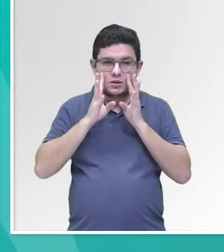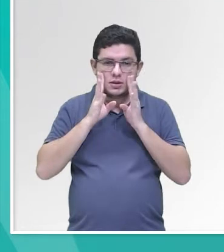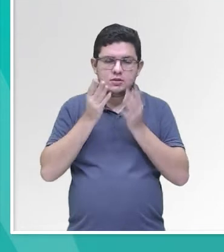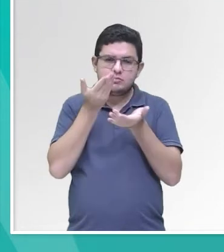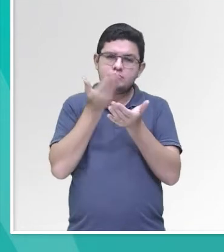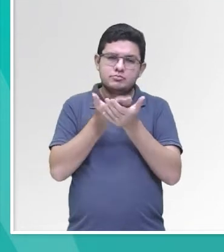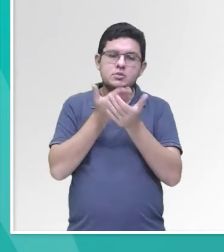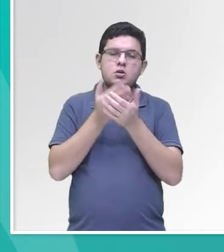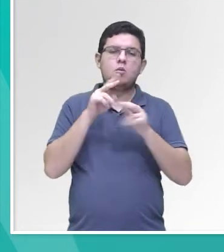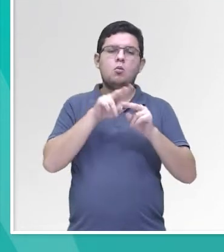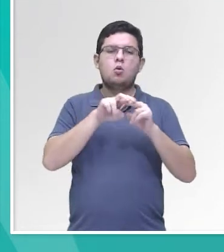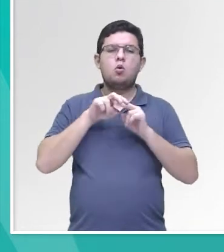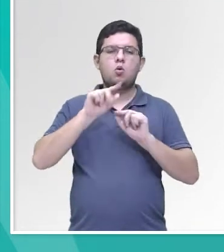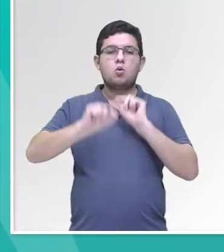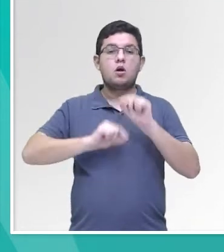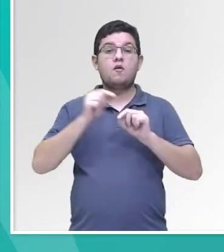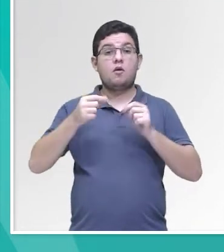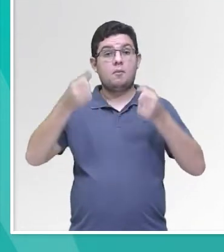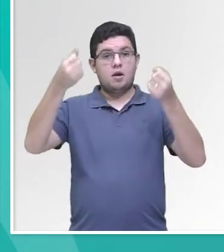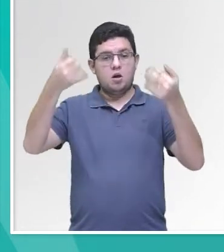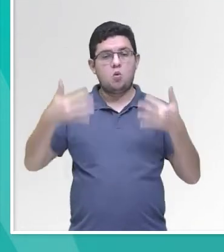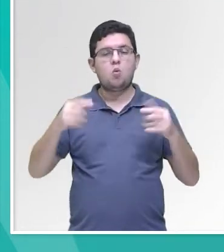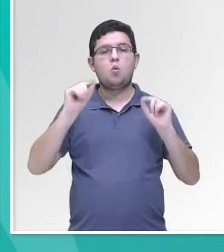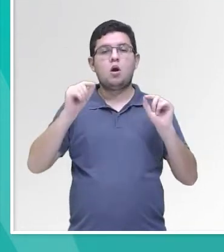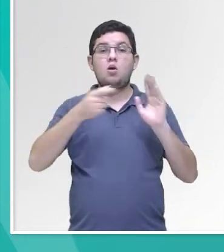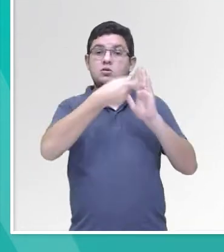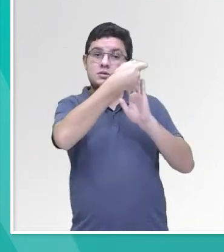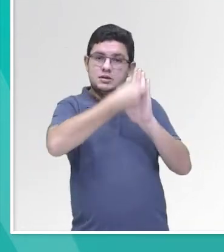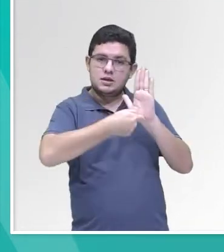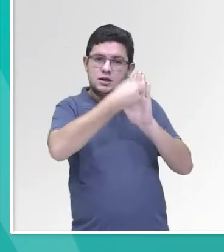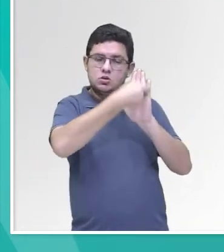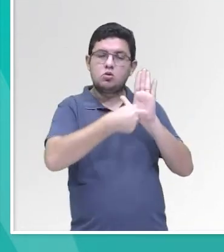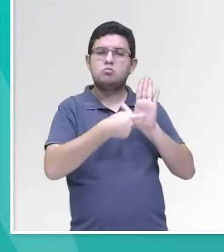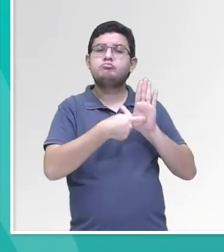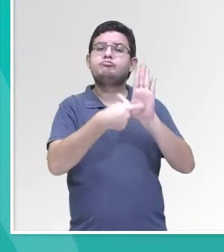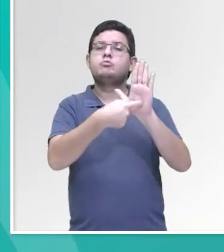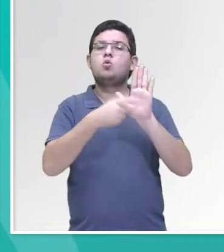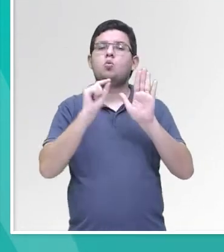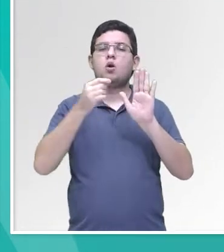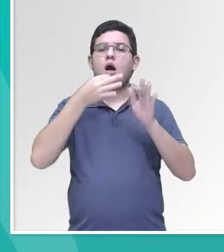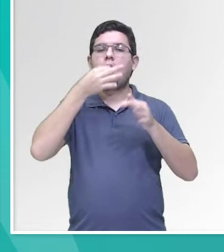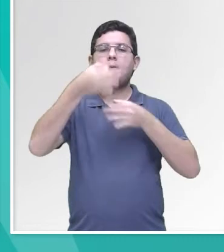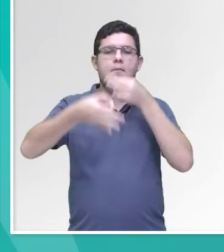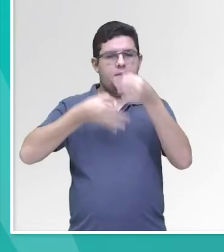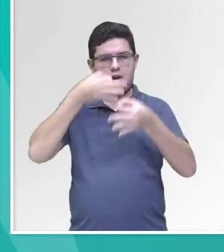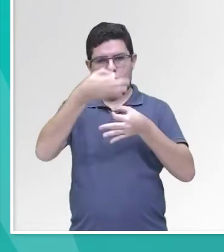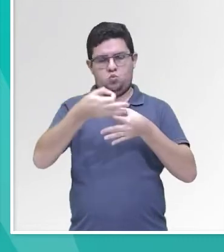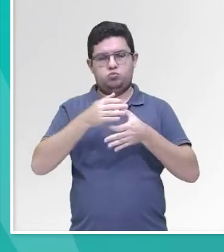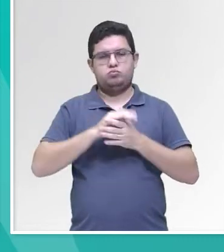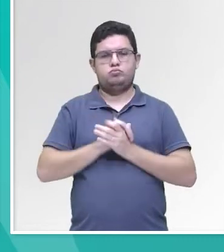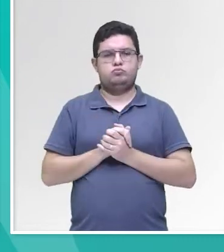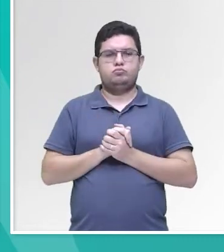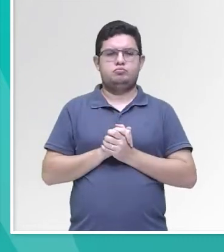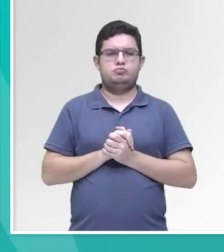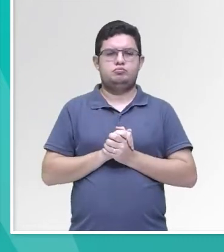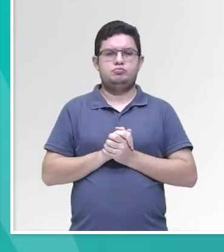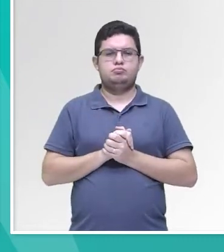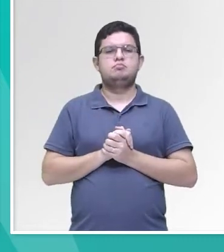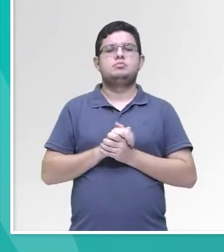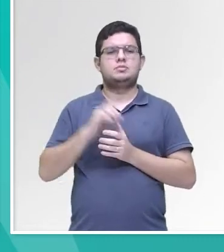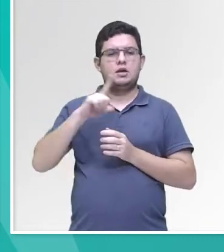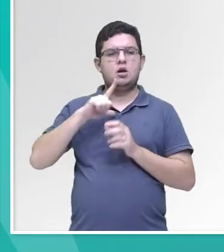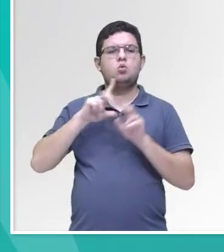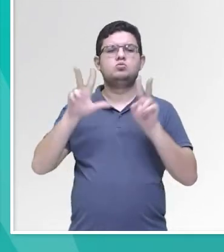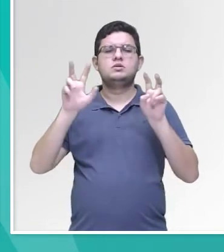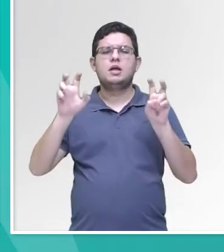esses textos que ajudam a expressar a opinião, não é? Temos aí um tema, qualquer tema que